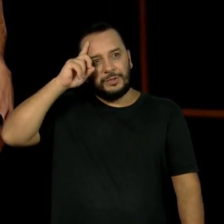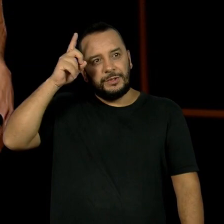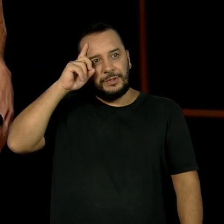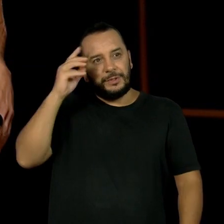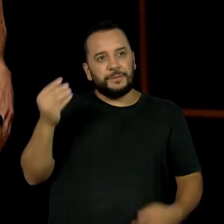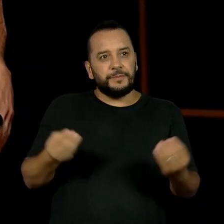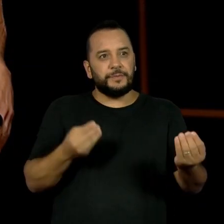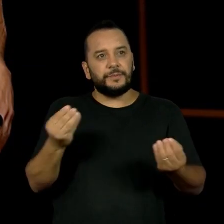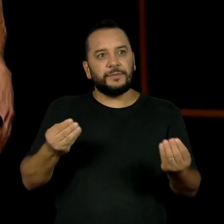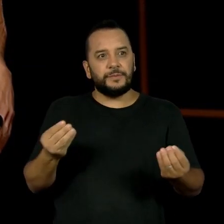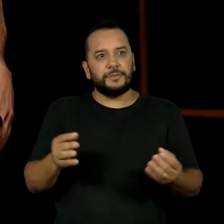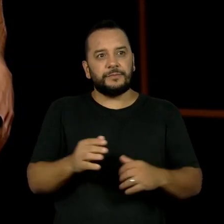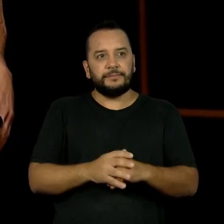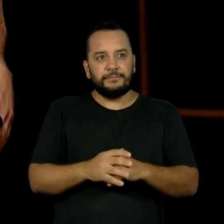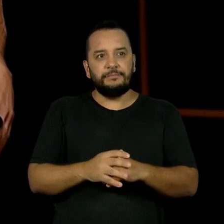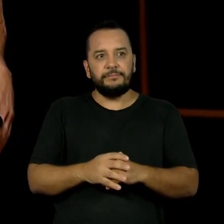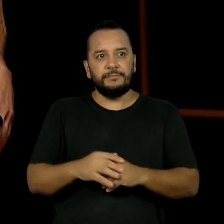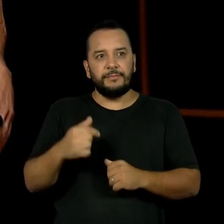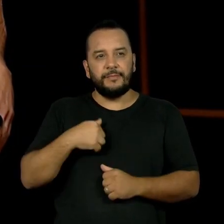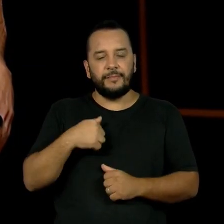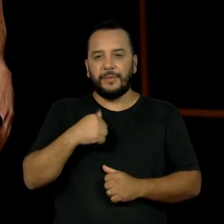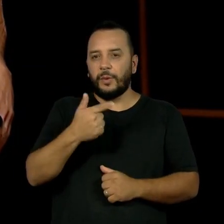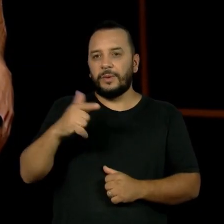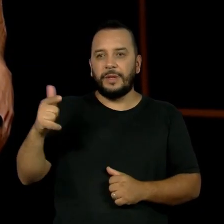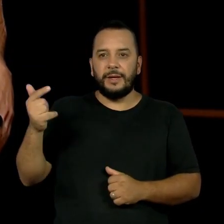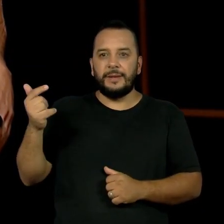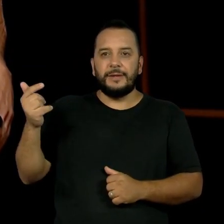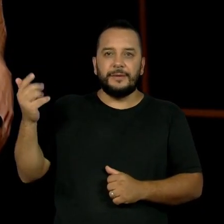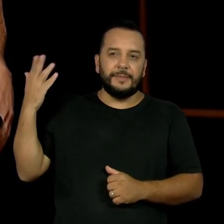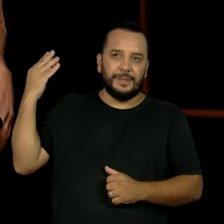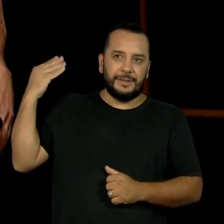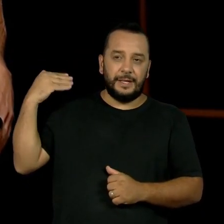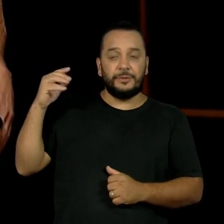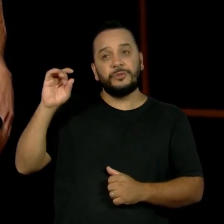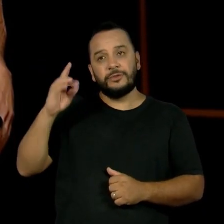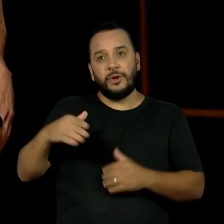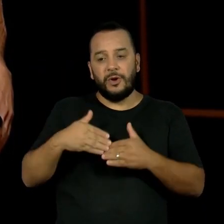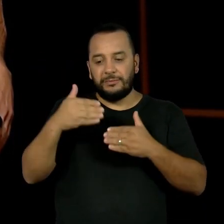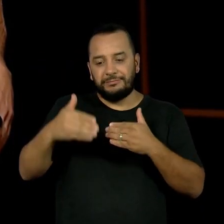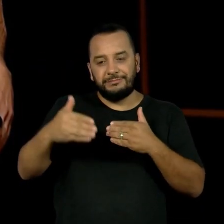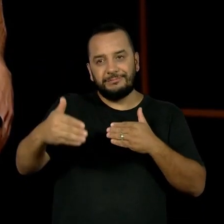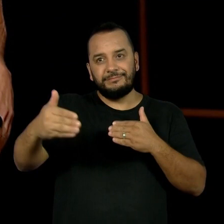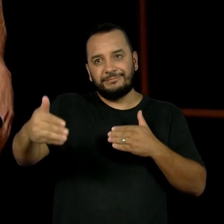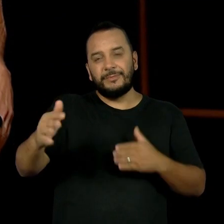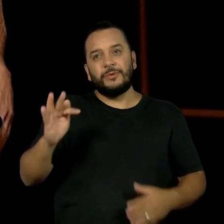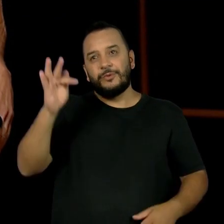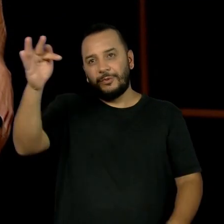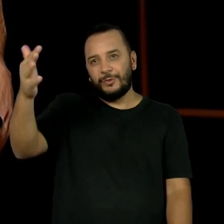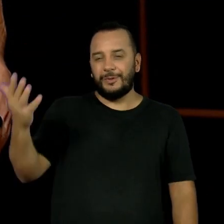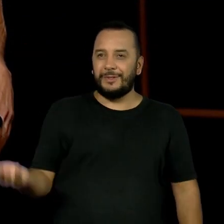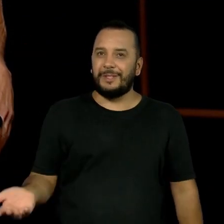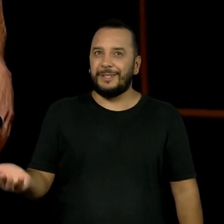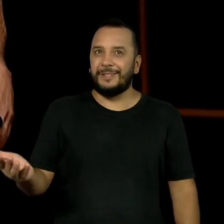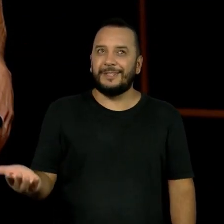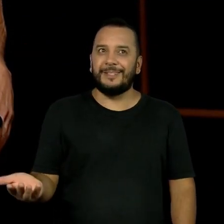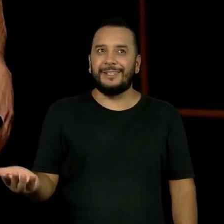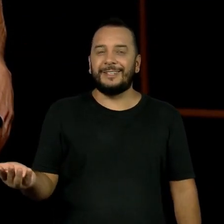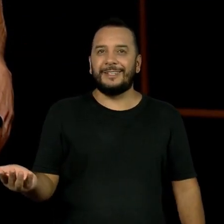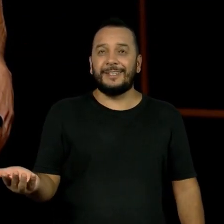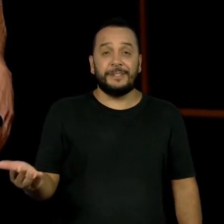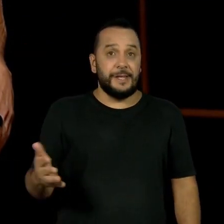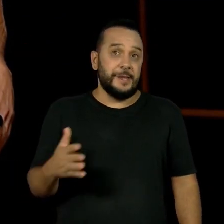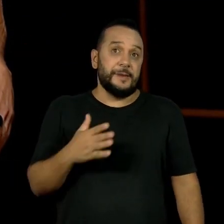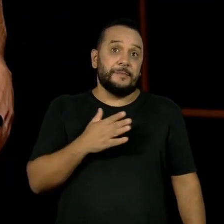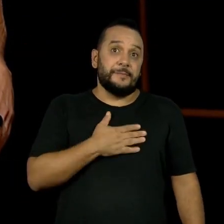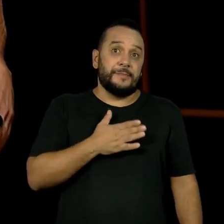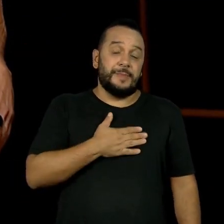essa... Então, não existe o ontem, né? E não existirá o amanhã. Então, foi nesse processo que a minha